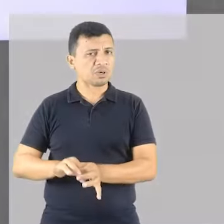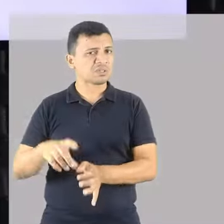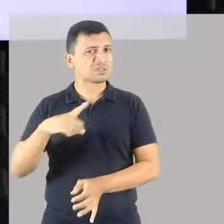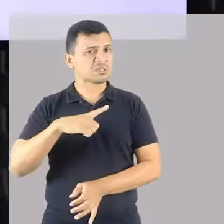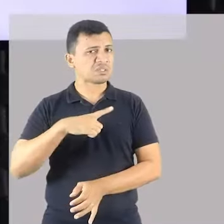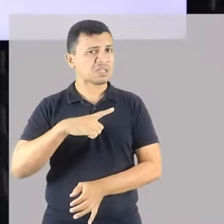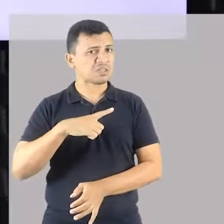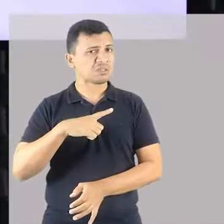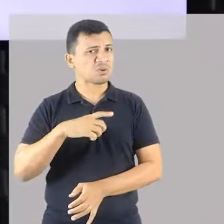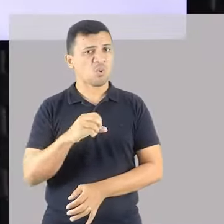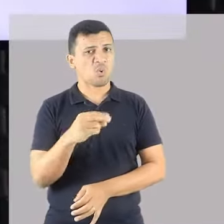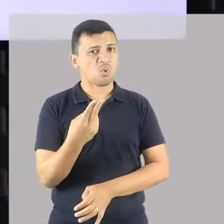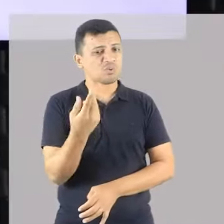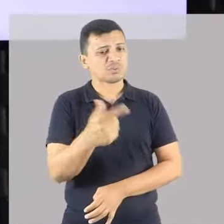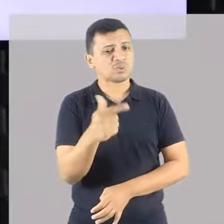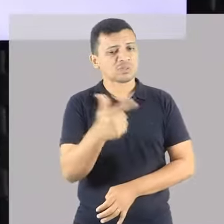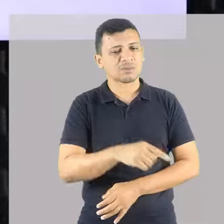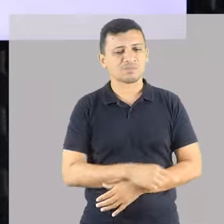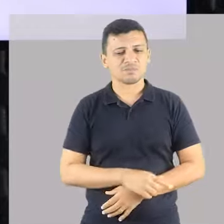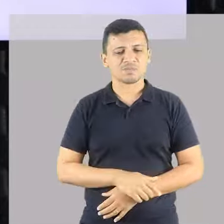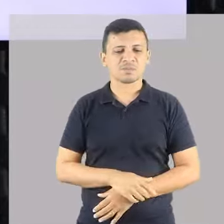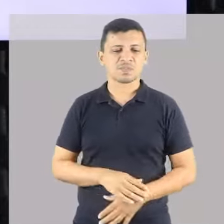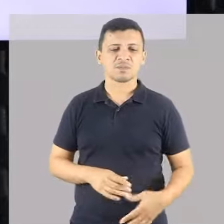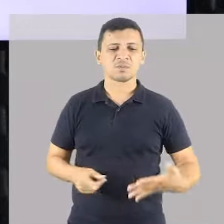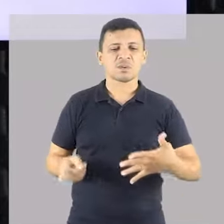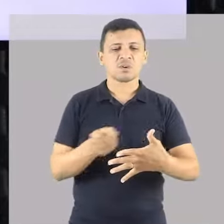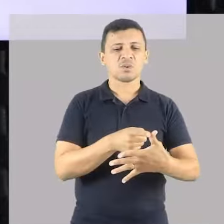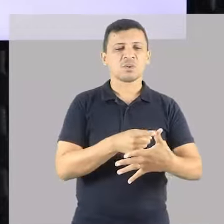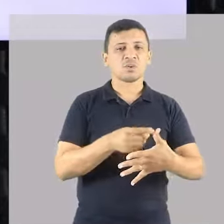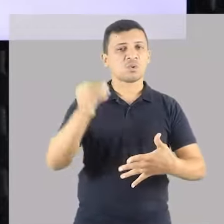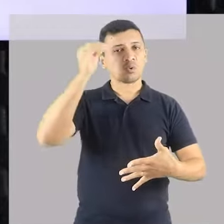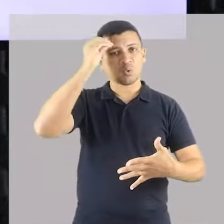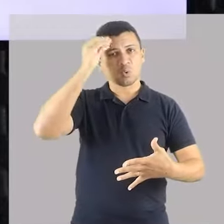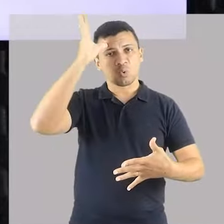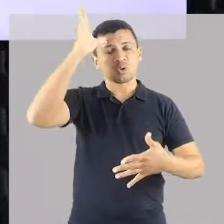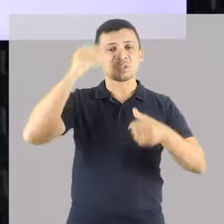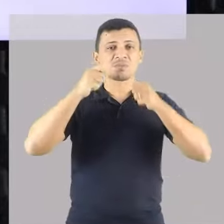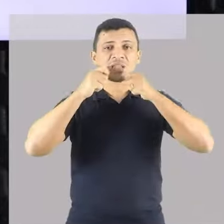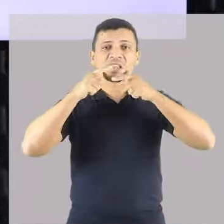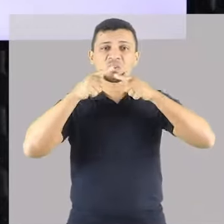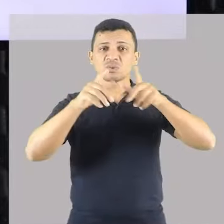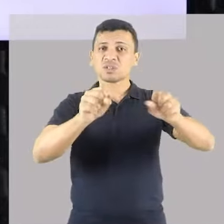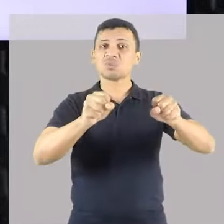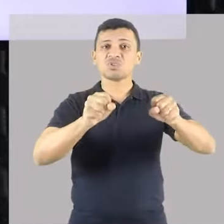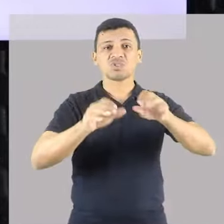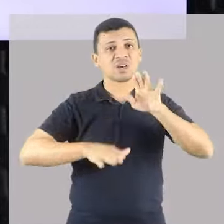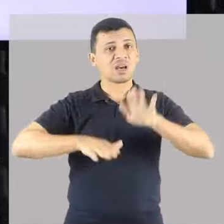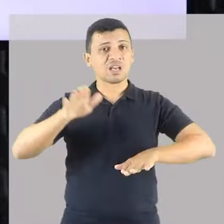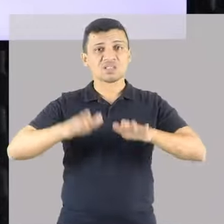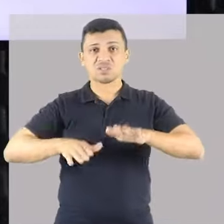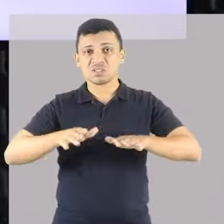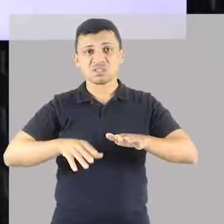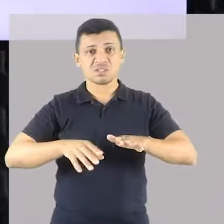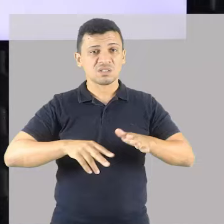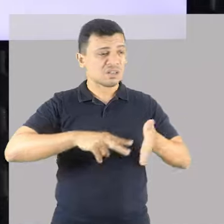levar em consideração esses fatores então aqui ó o conhecimento linguístico Às vezes você não compreende um texto não é que ele esteja